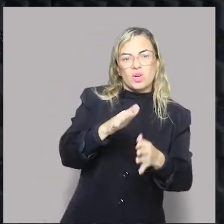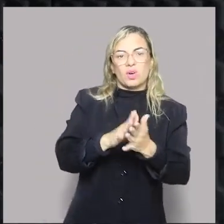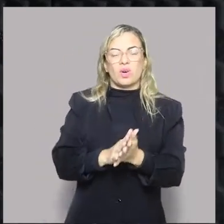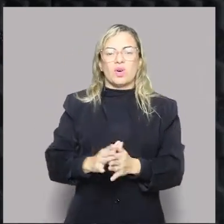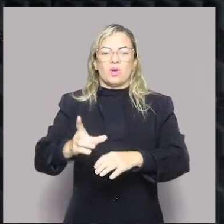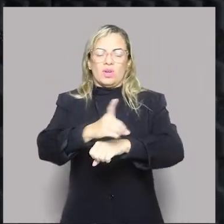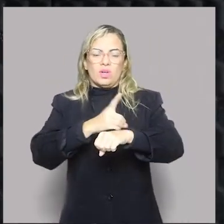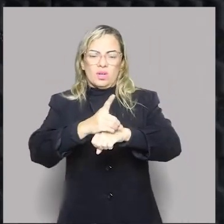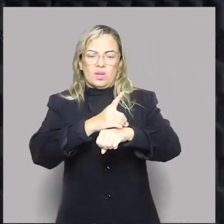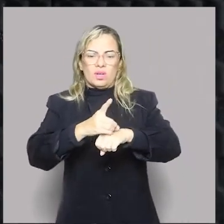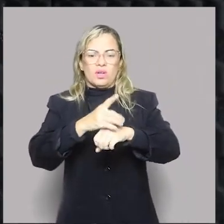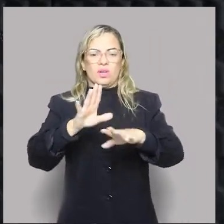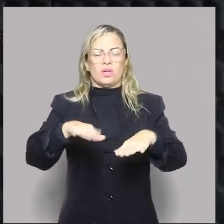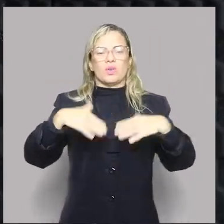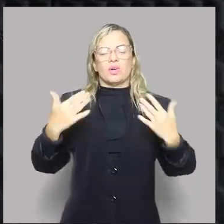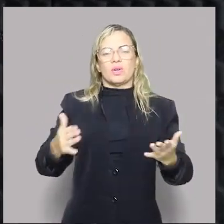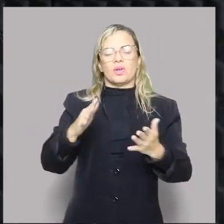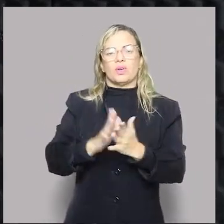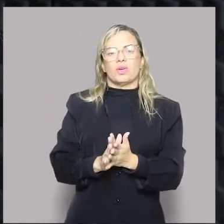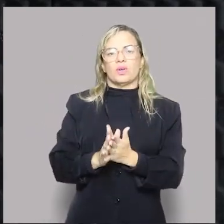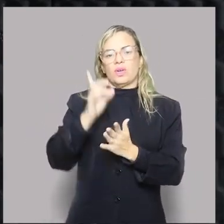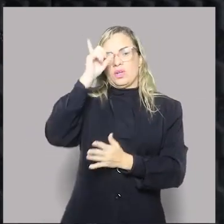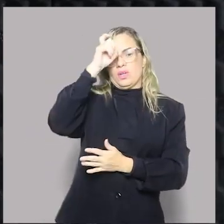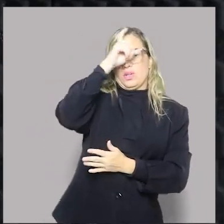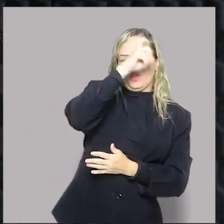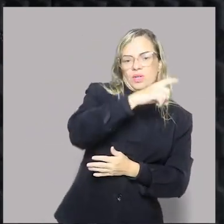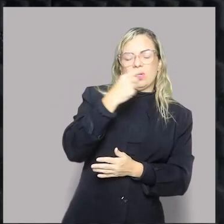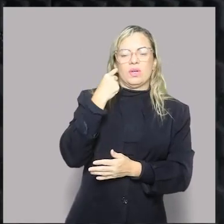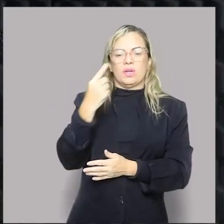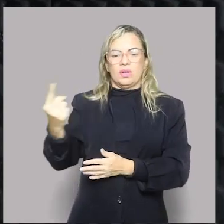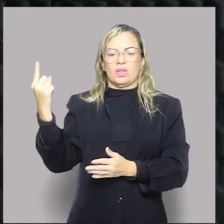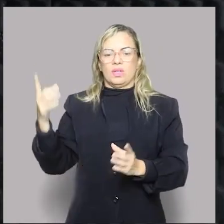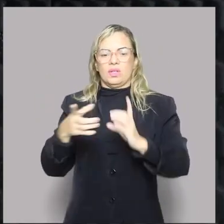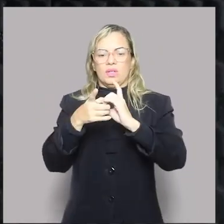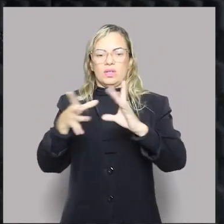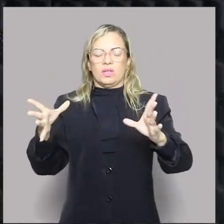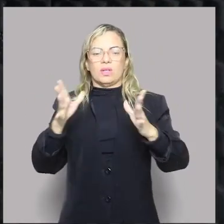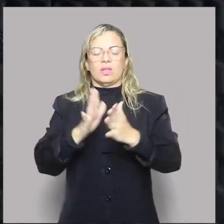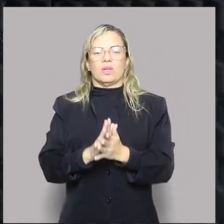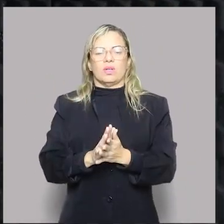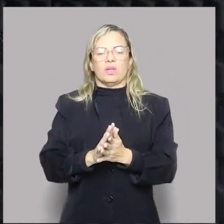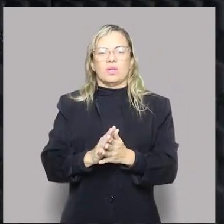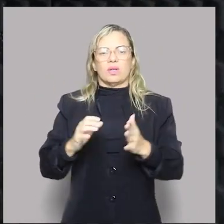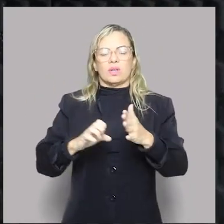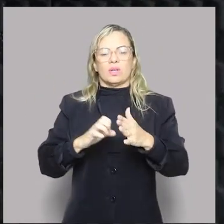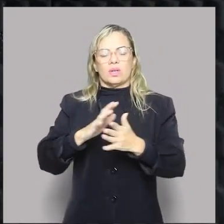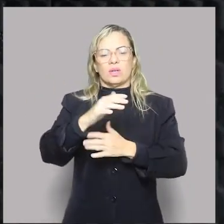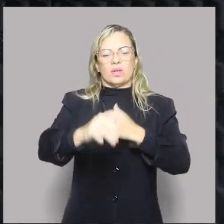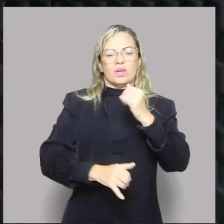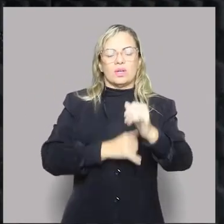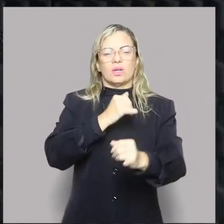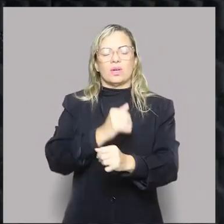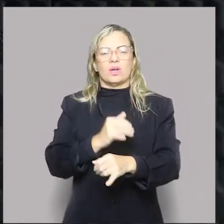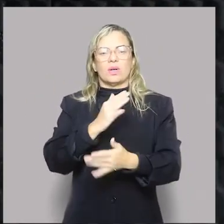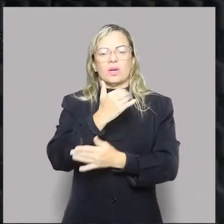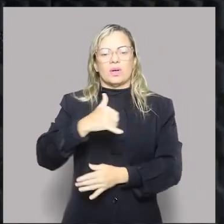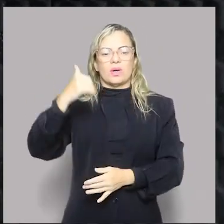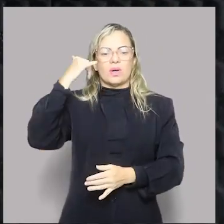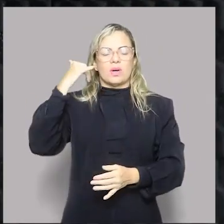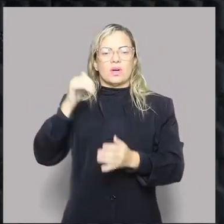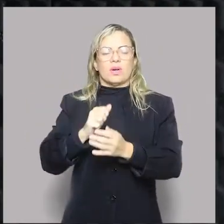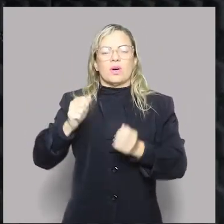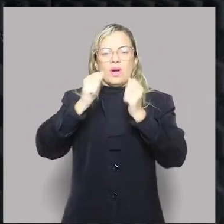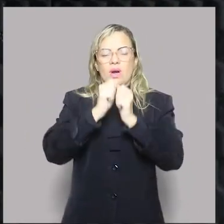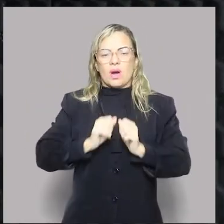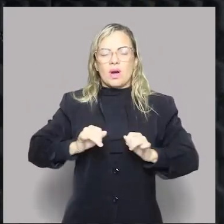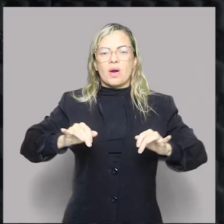é telecomunicações, que é todo o sistema de comunicação que é feito de maneira telepresencial, ou seja, eu não preciso